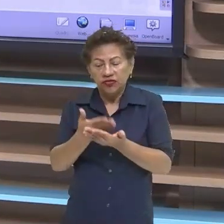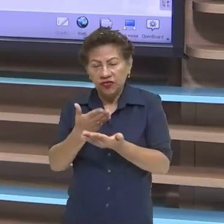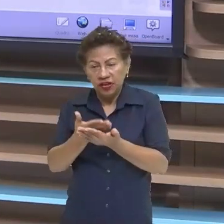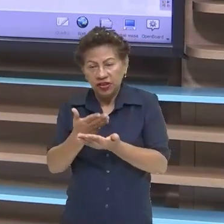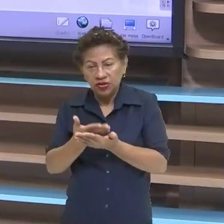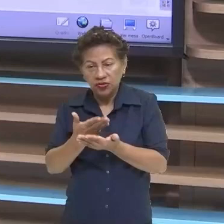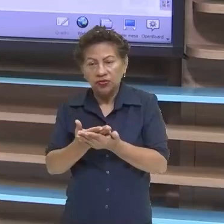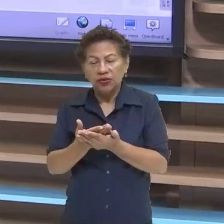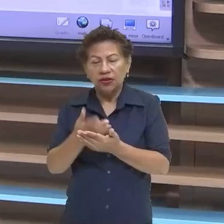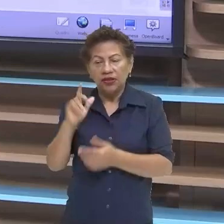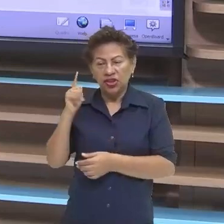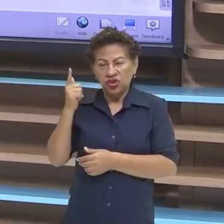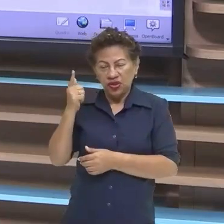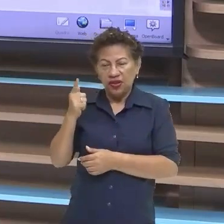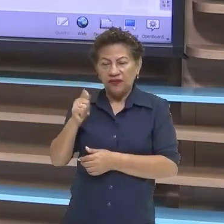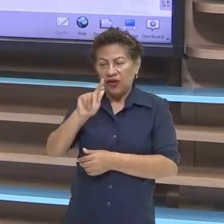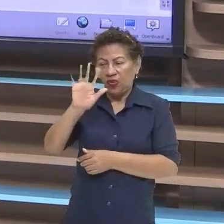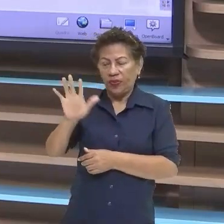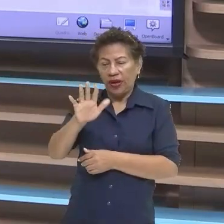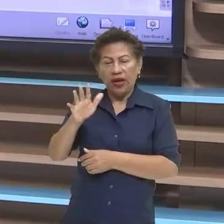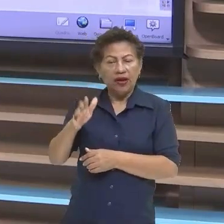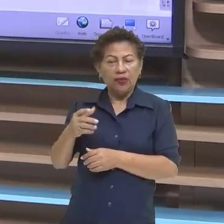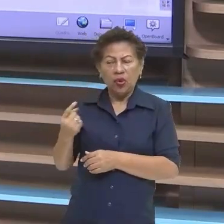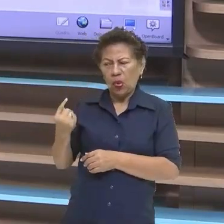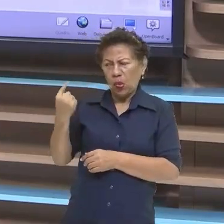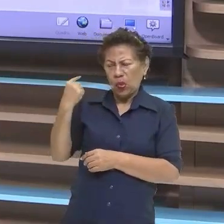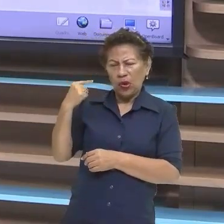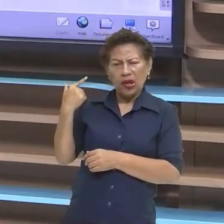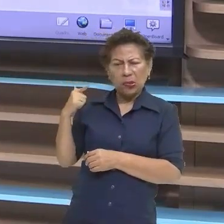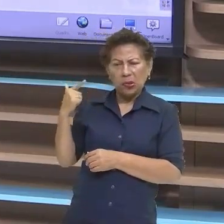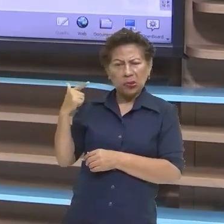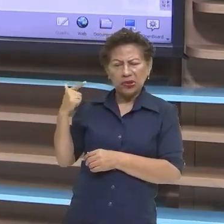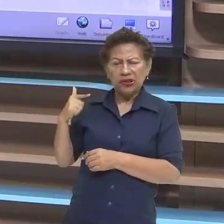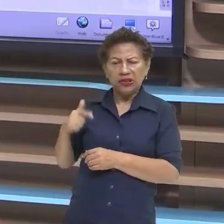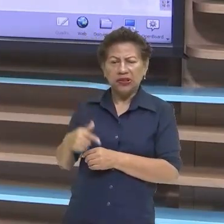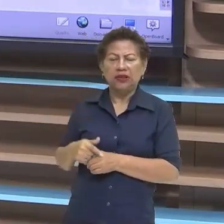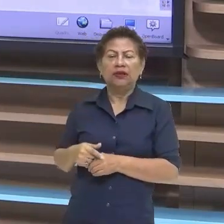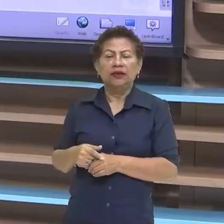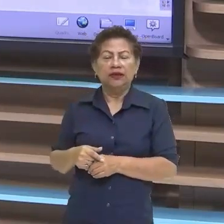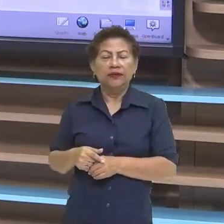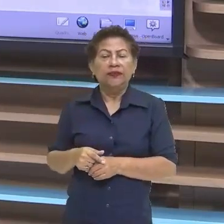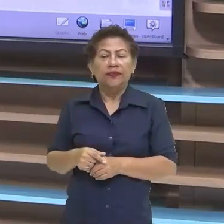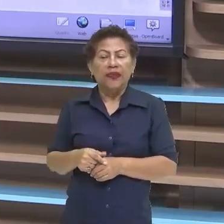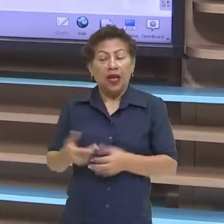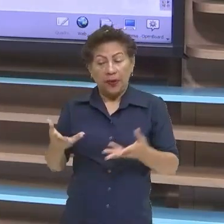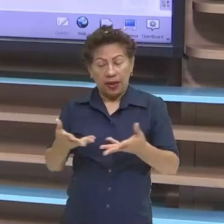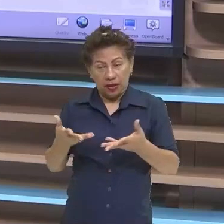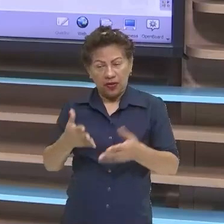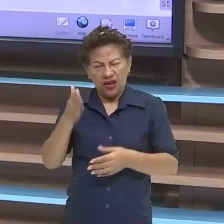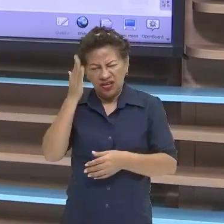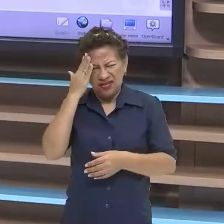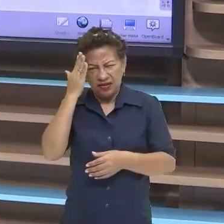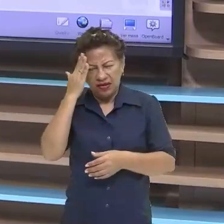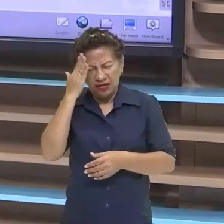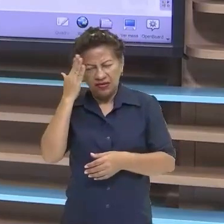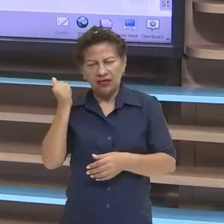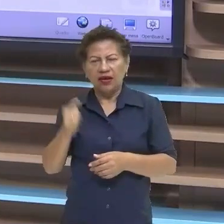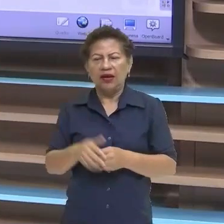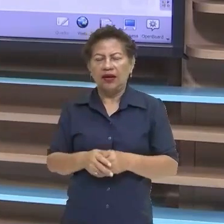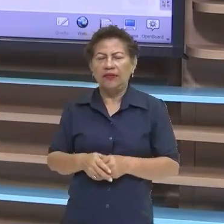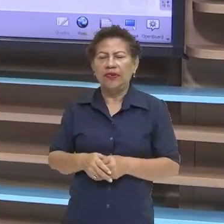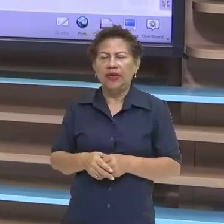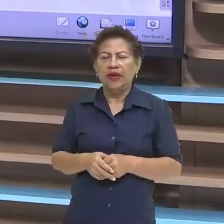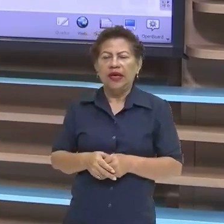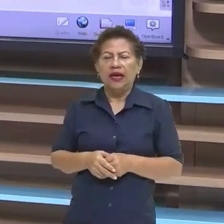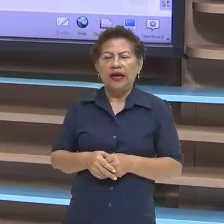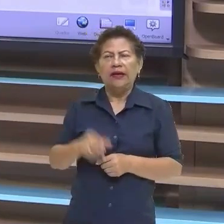essa questão. Então, é como se a distância entre um lugar e o outro, como a gente observou aqui nesse mapa, elas tivessem